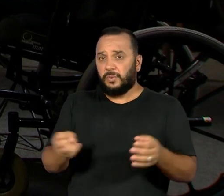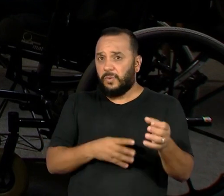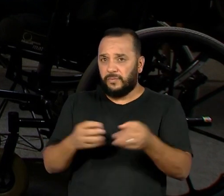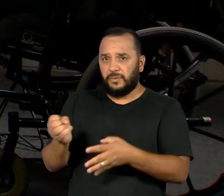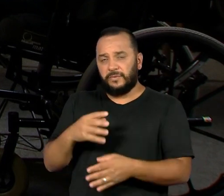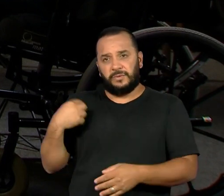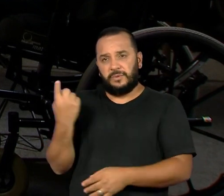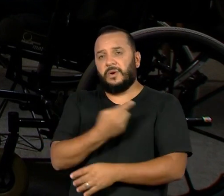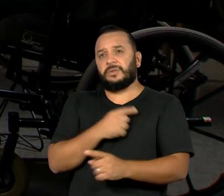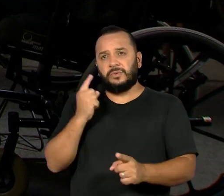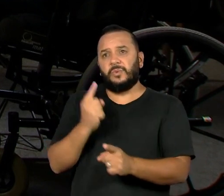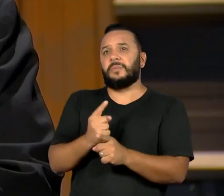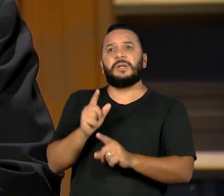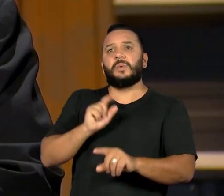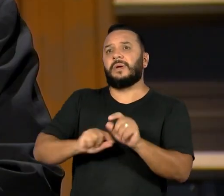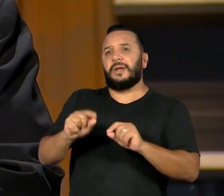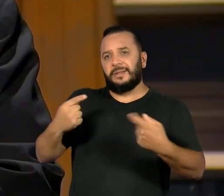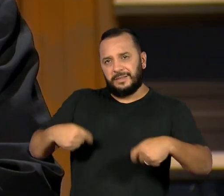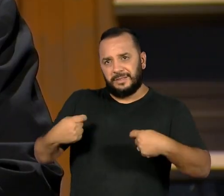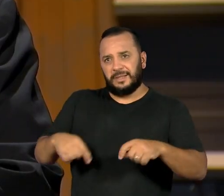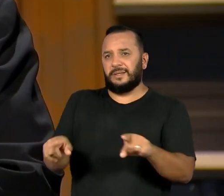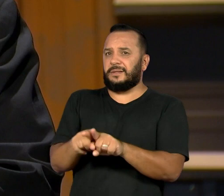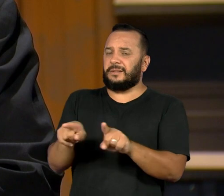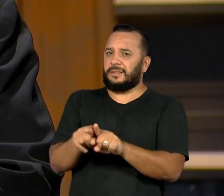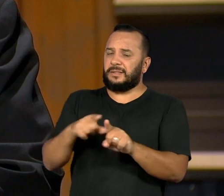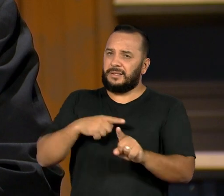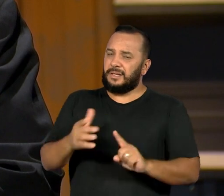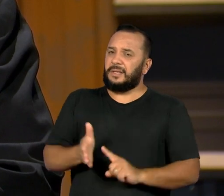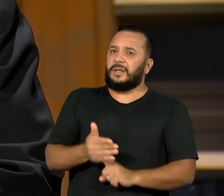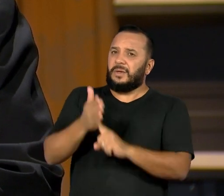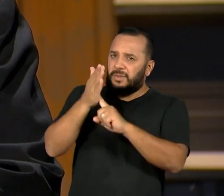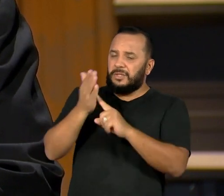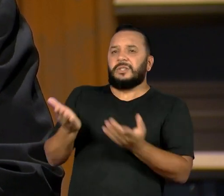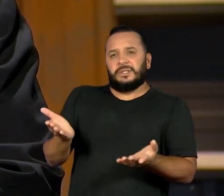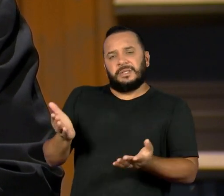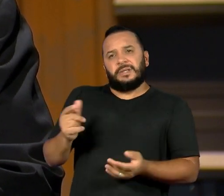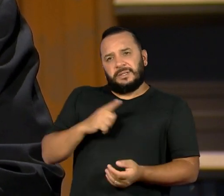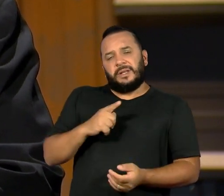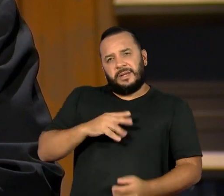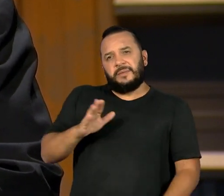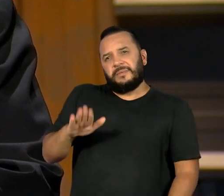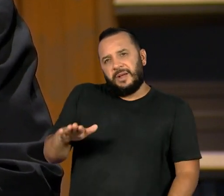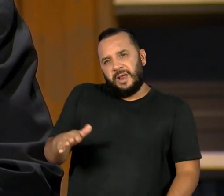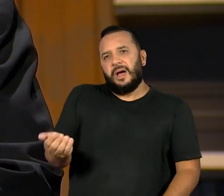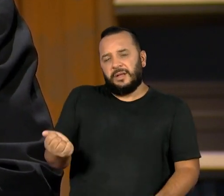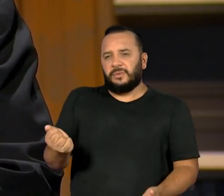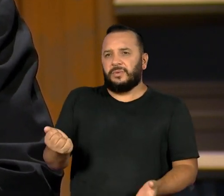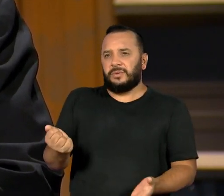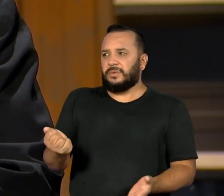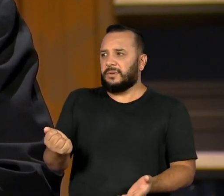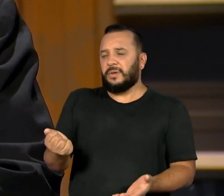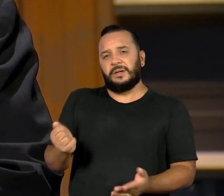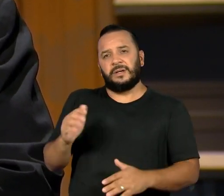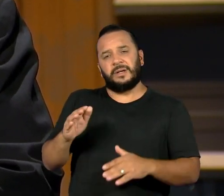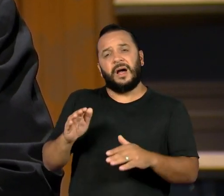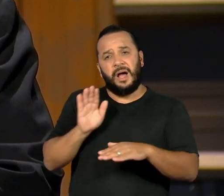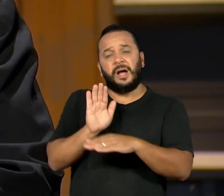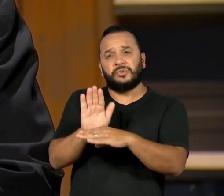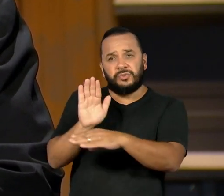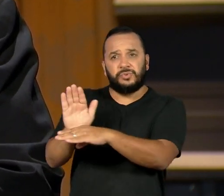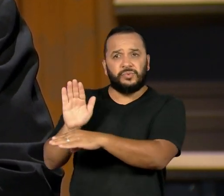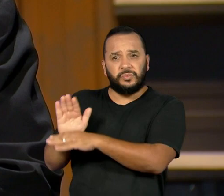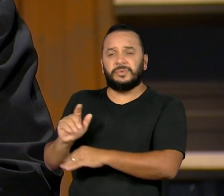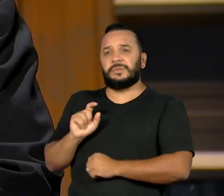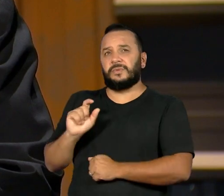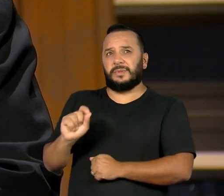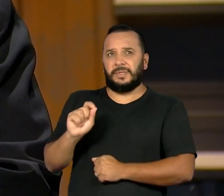Claro. Enfim, tecnologias de baixo custo facilitam muito esse